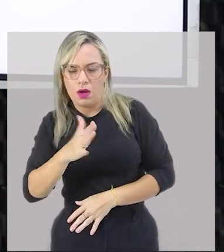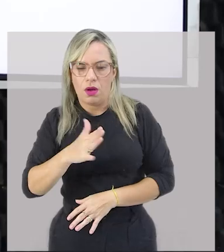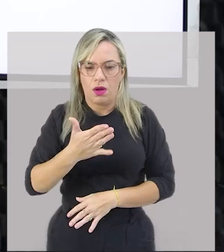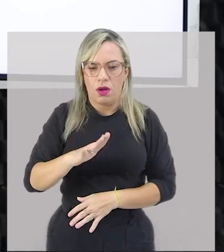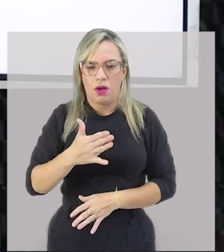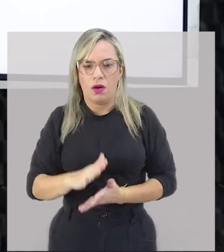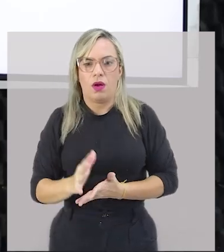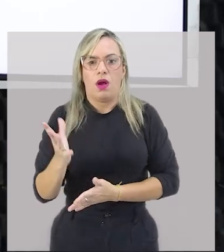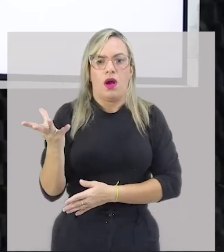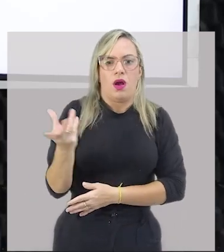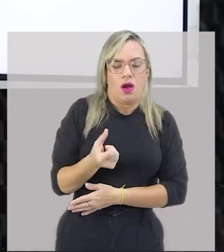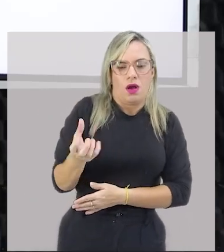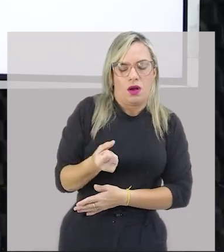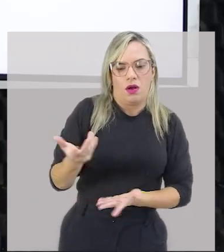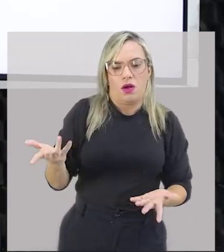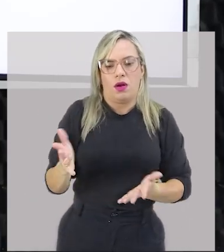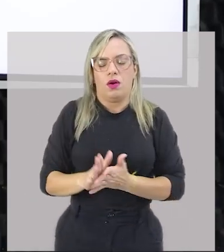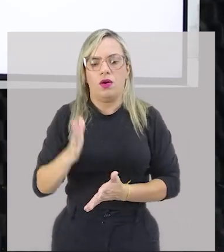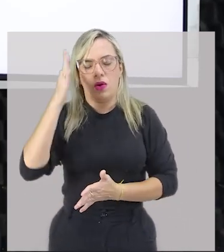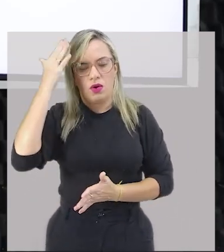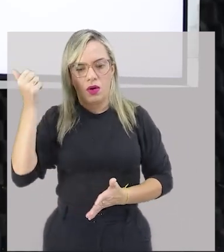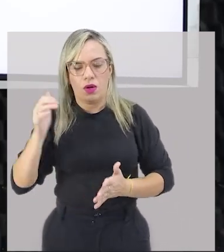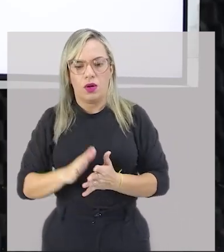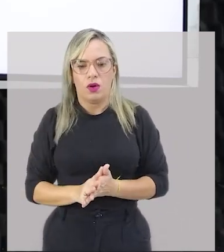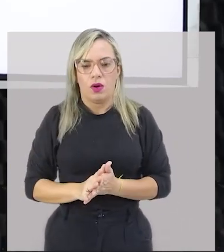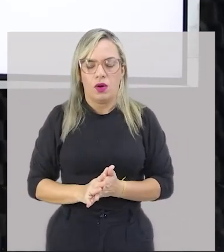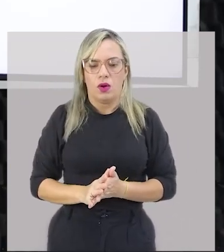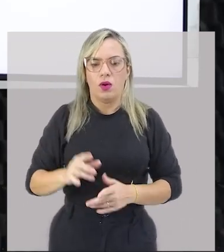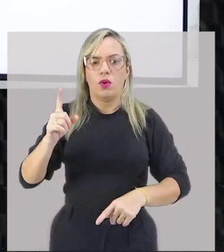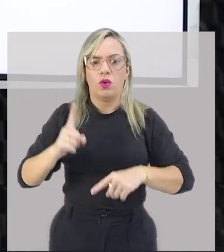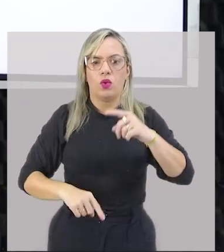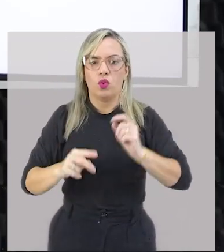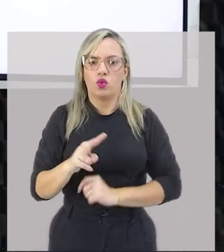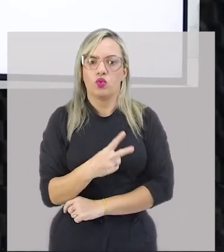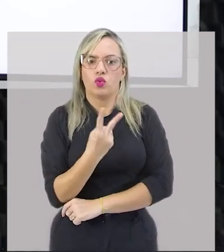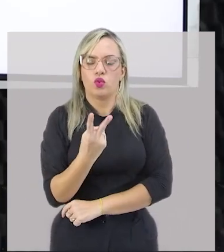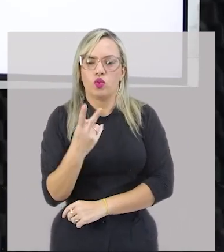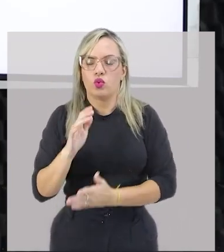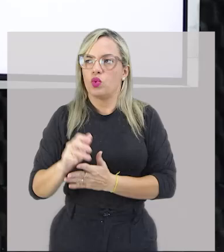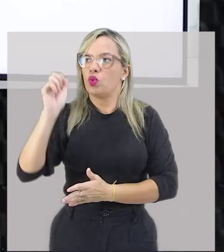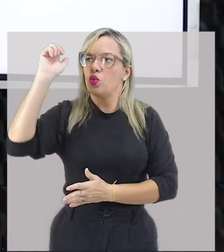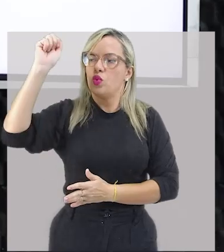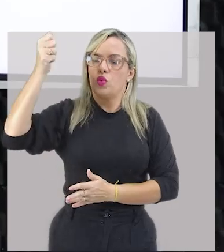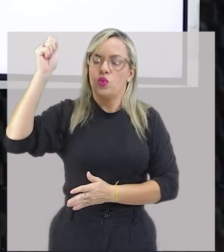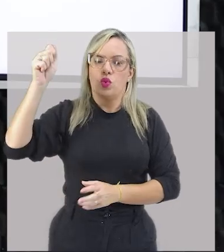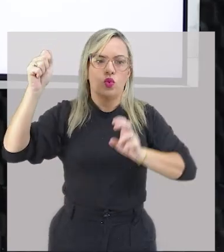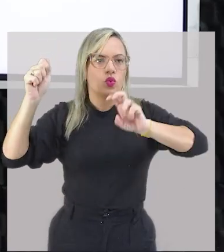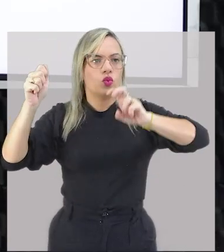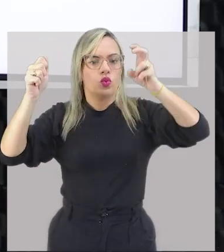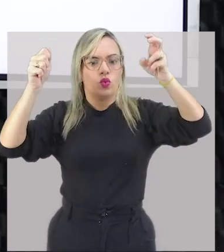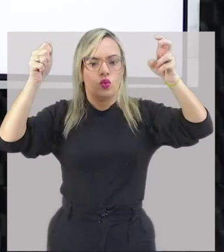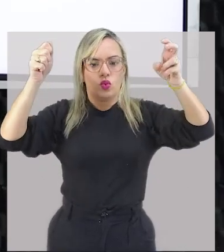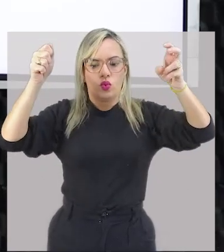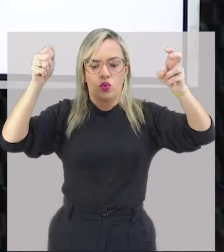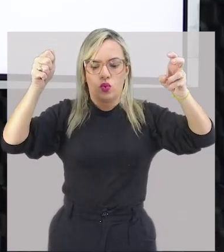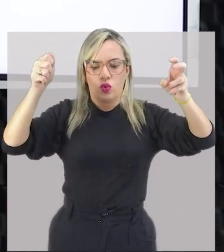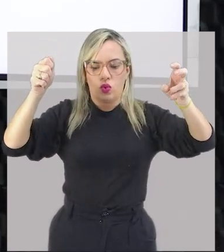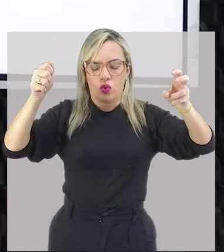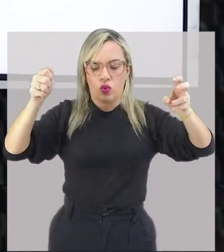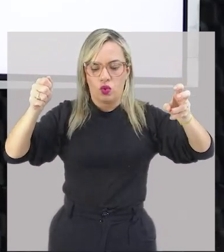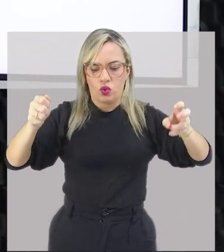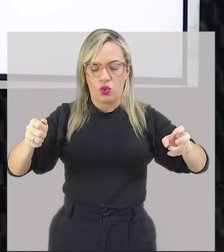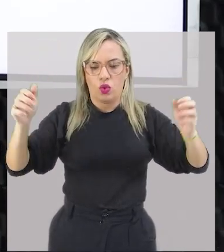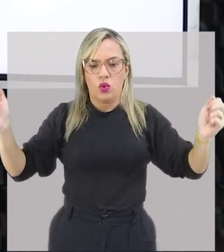essa a aceleração. Logo, os dois, o martelo e a pena, vão cair juntos porque